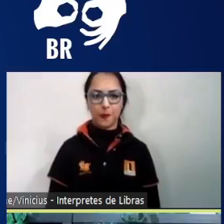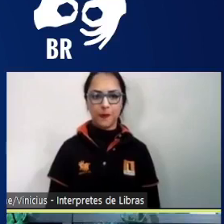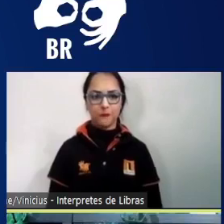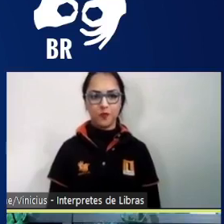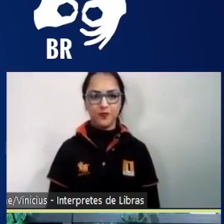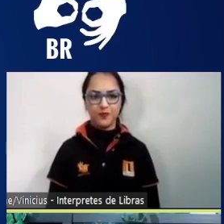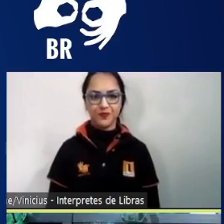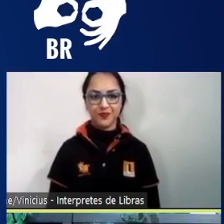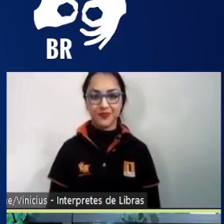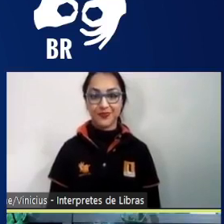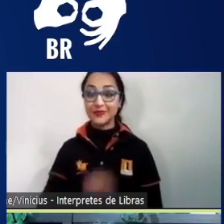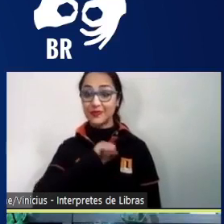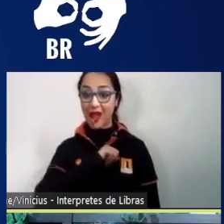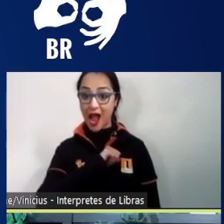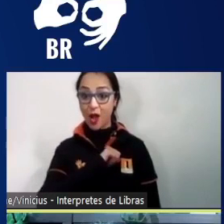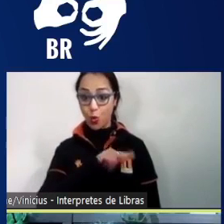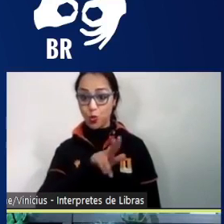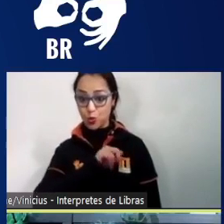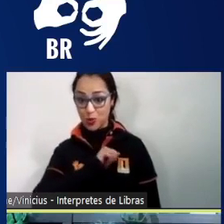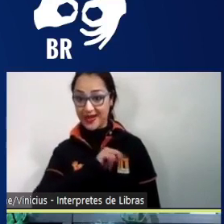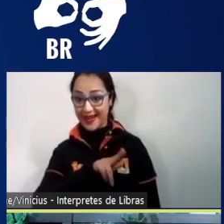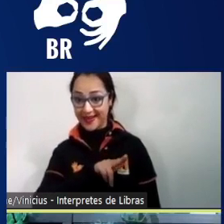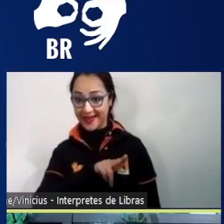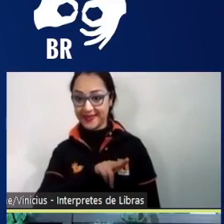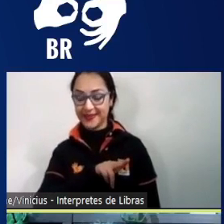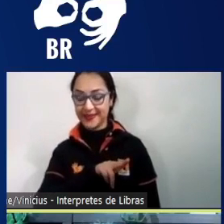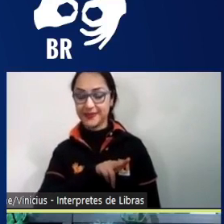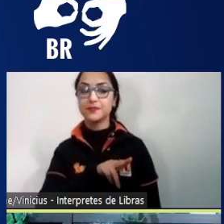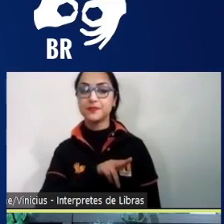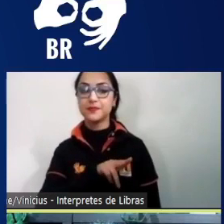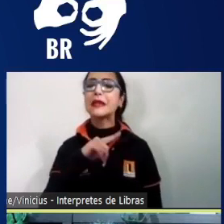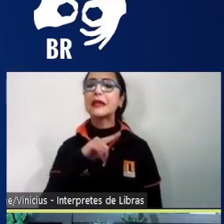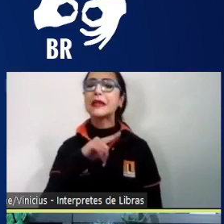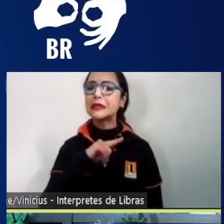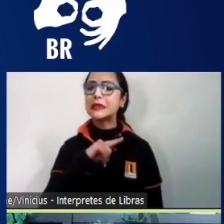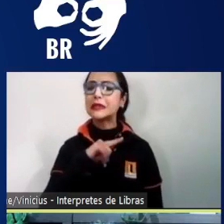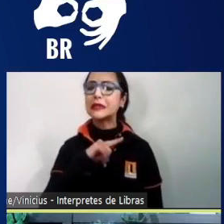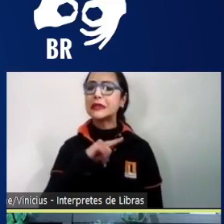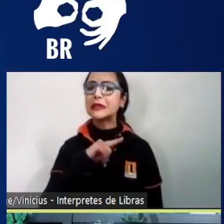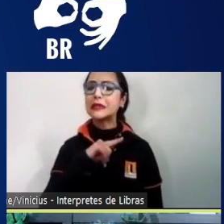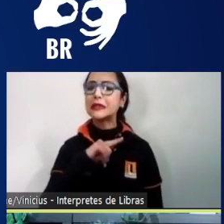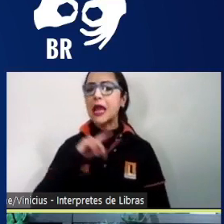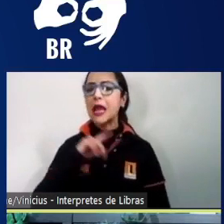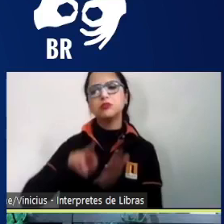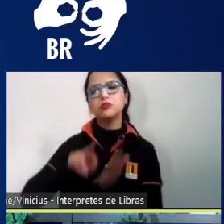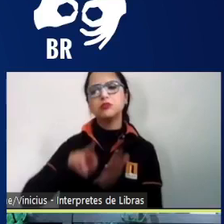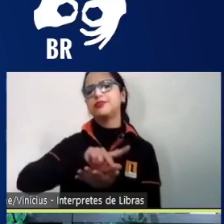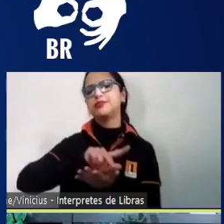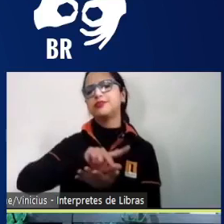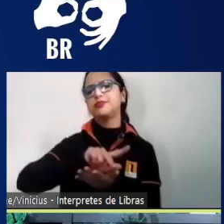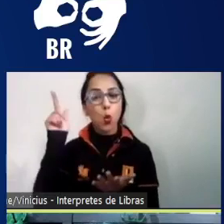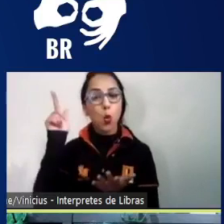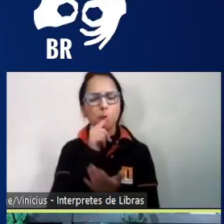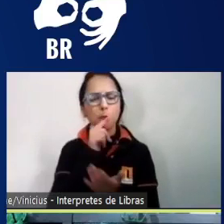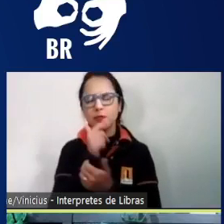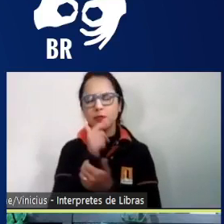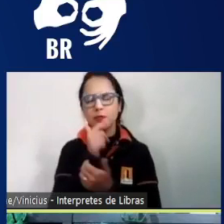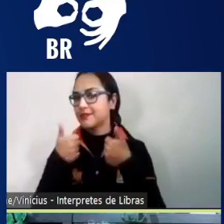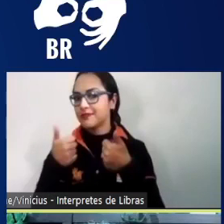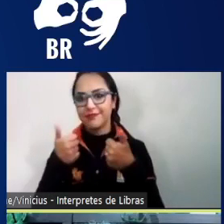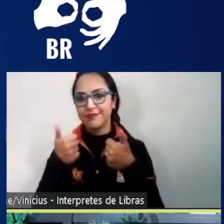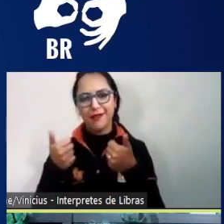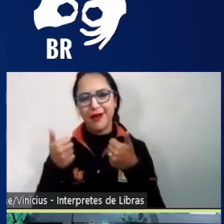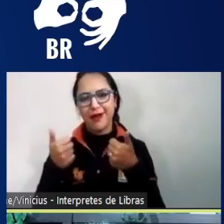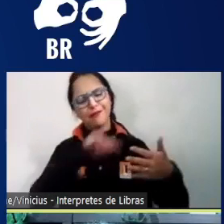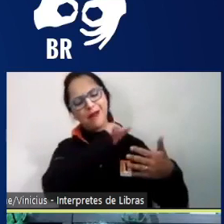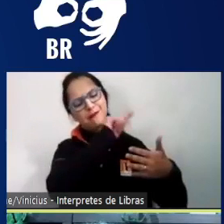Dentro da Unileu temos inúmeros projetos de sucesso que realmente poderiam ser trazidos